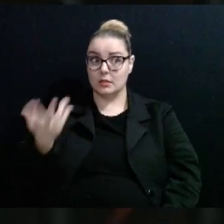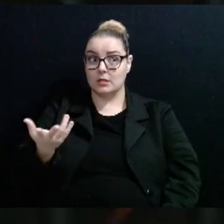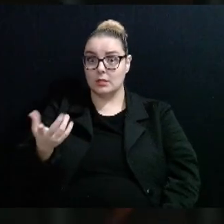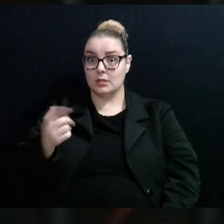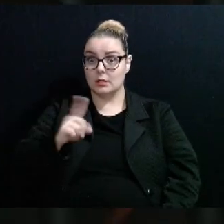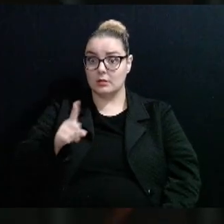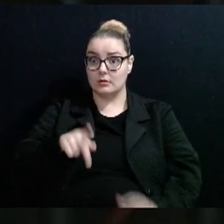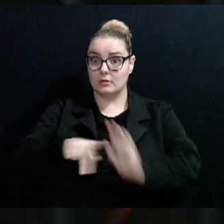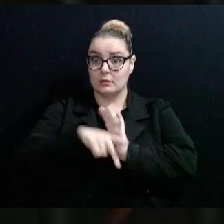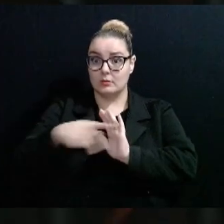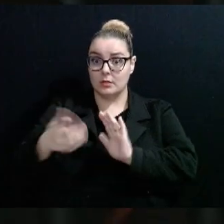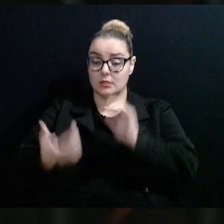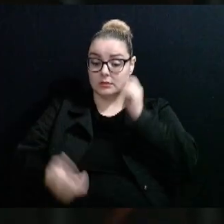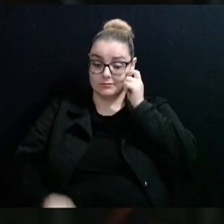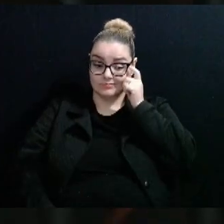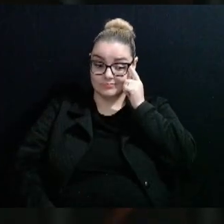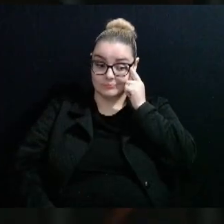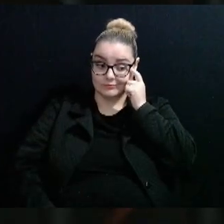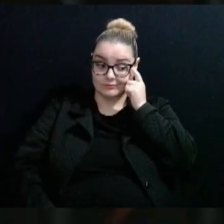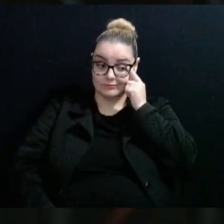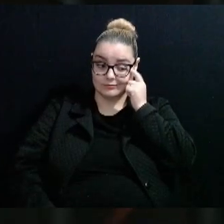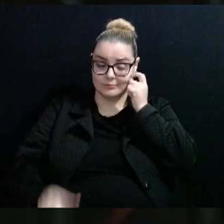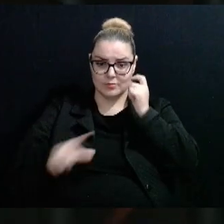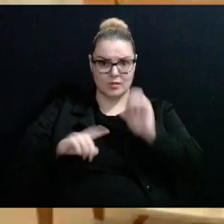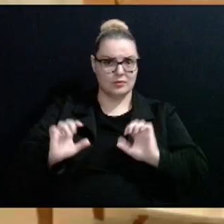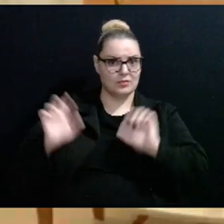eu tenho aí um alerta emocional, Dani?